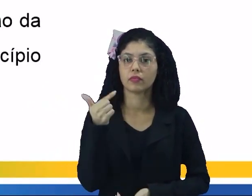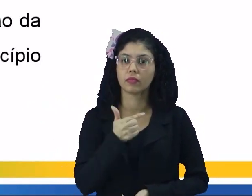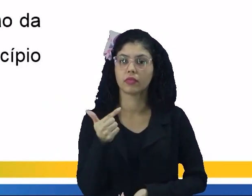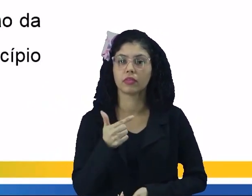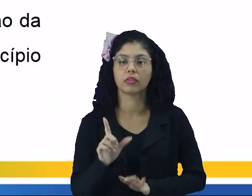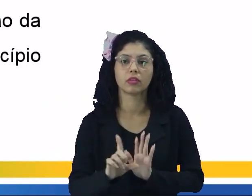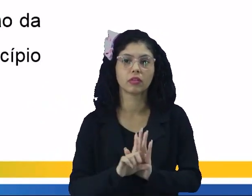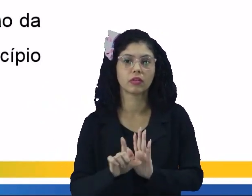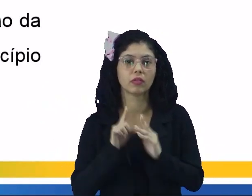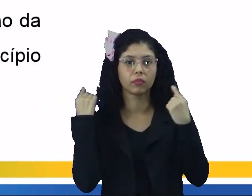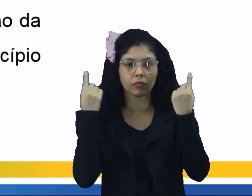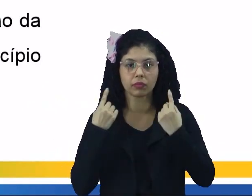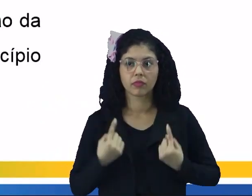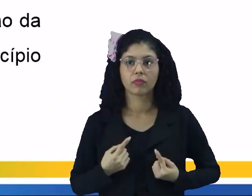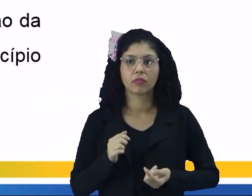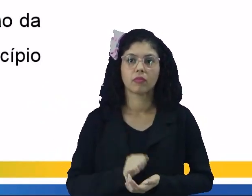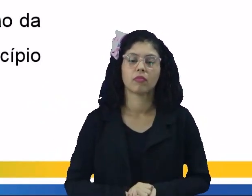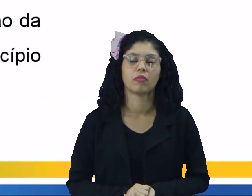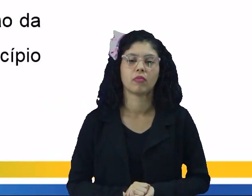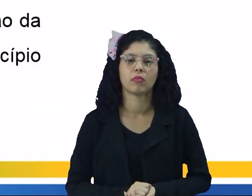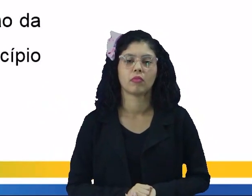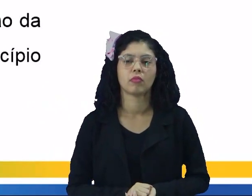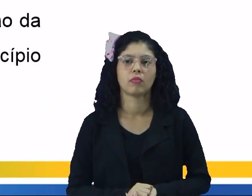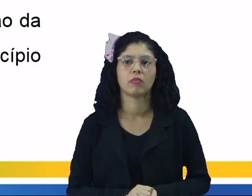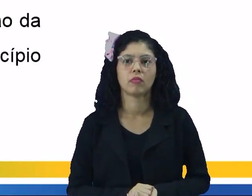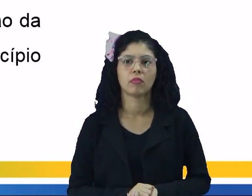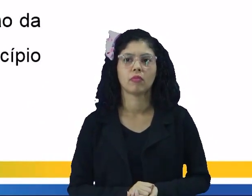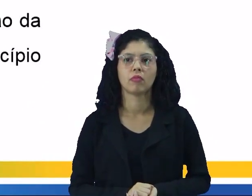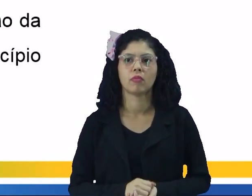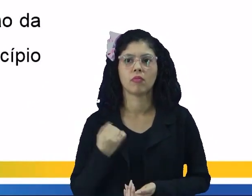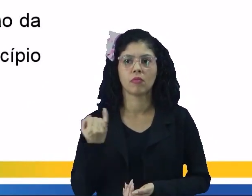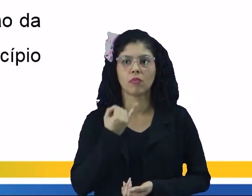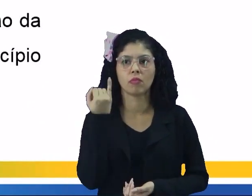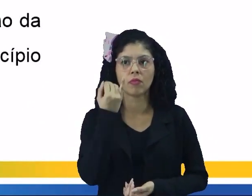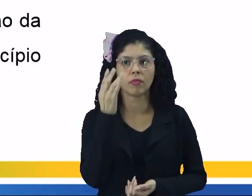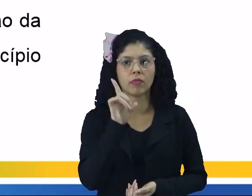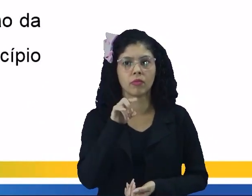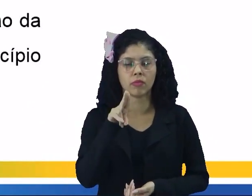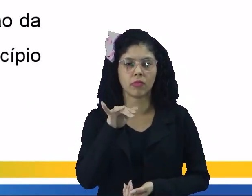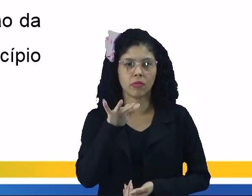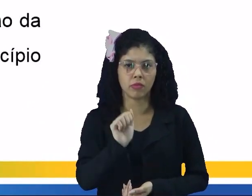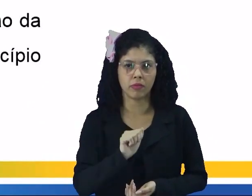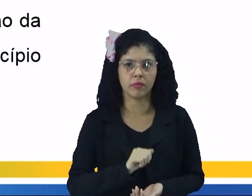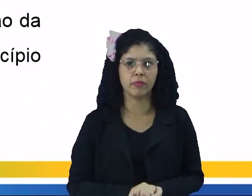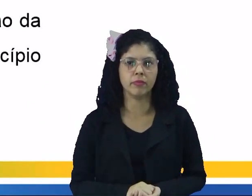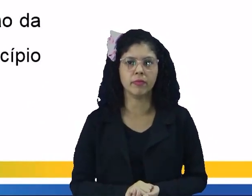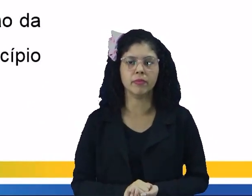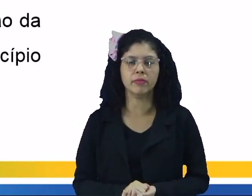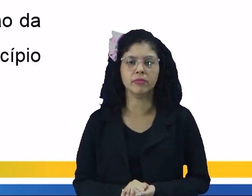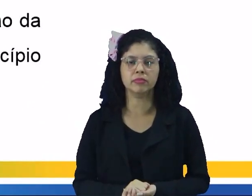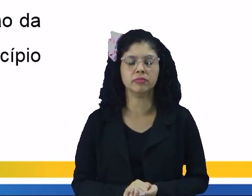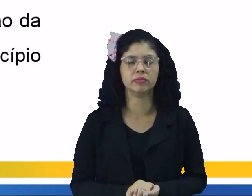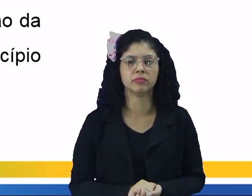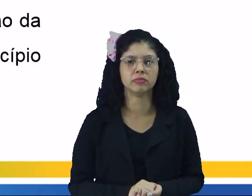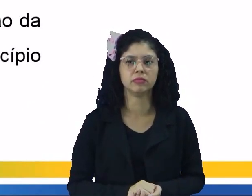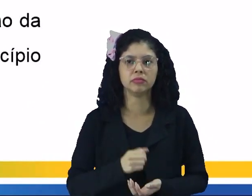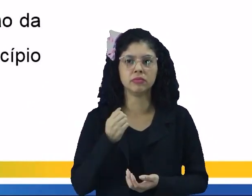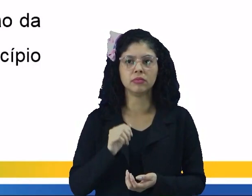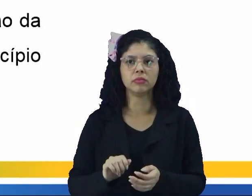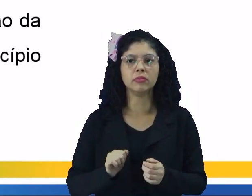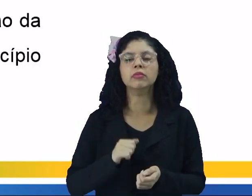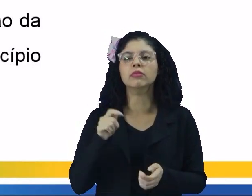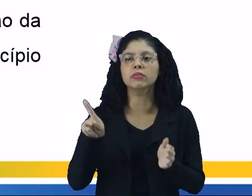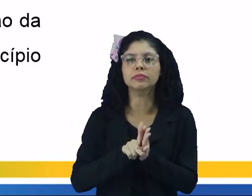Segunda lei de Newton. A segunda lei de Newton é o princípio fundamental da dinâmica. É uma